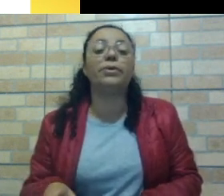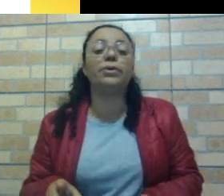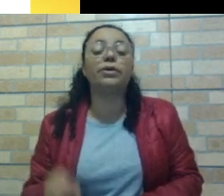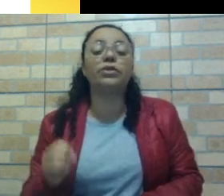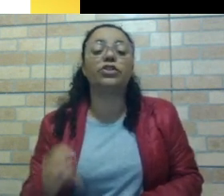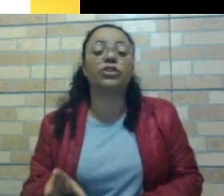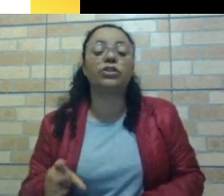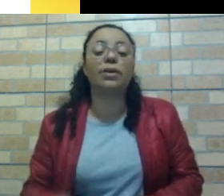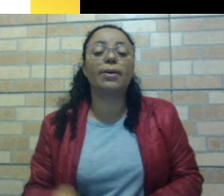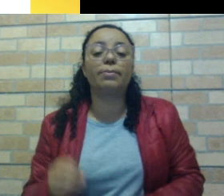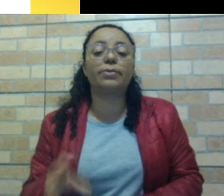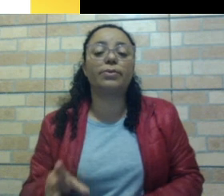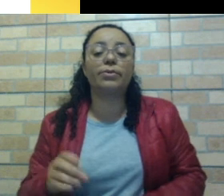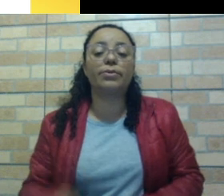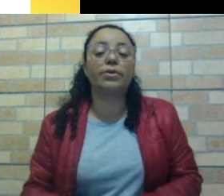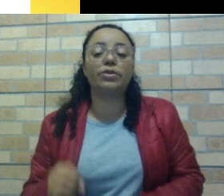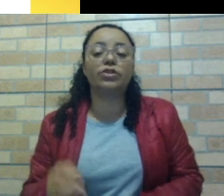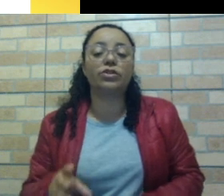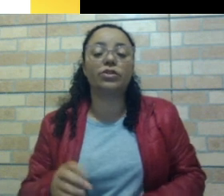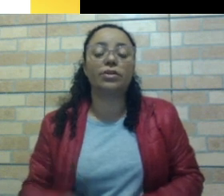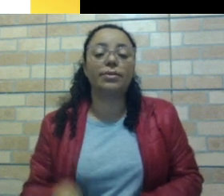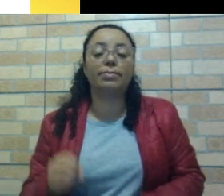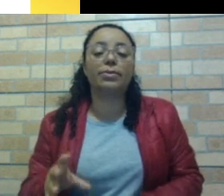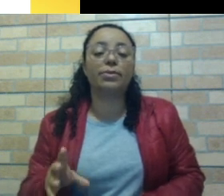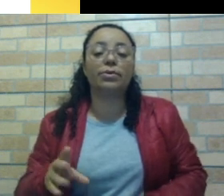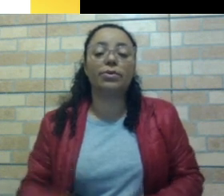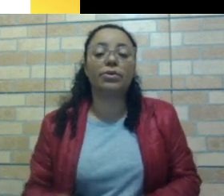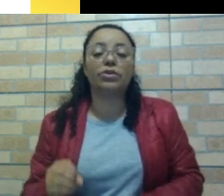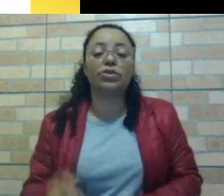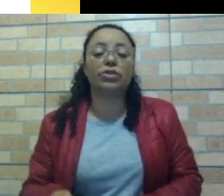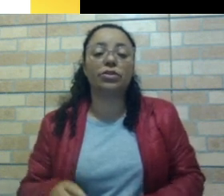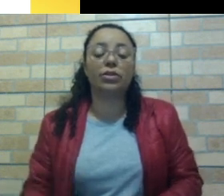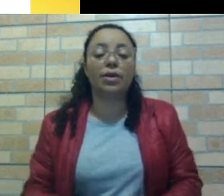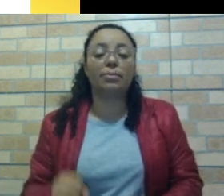B. B. B.